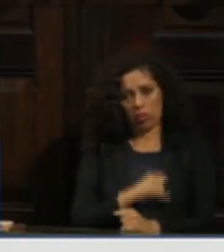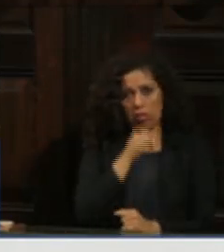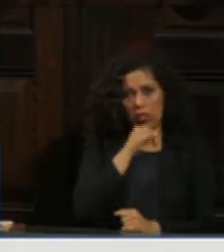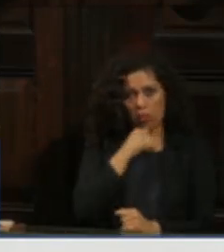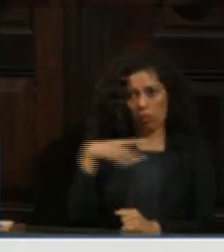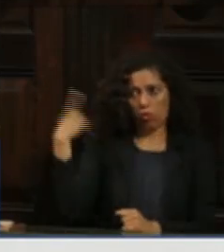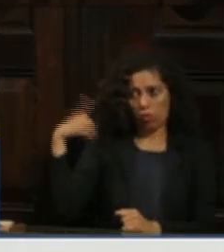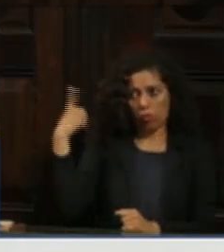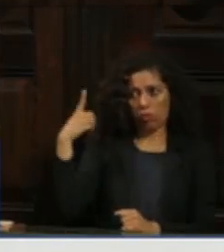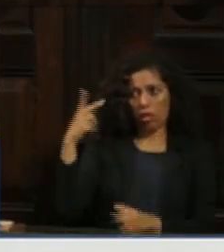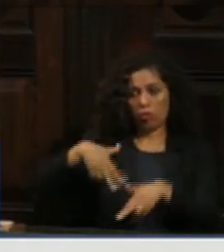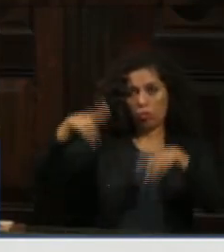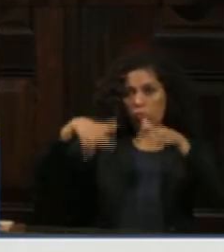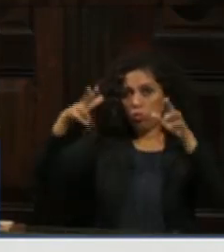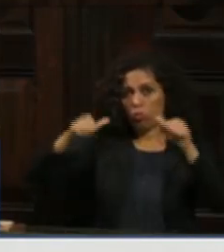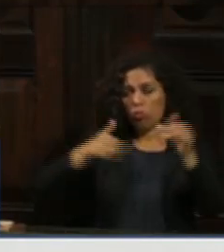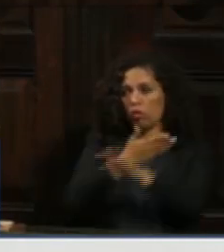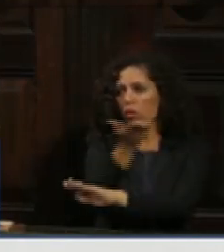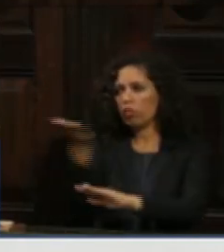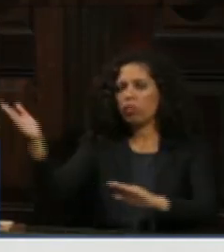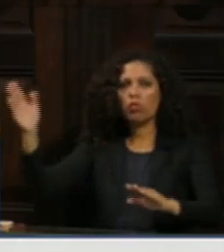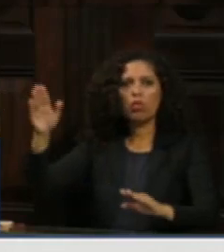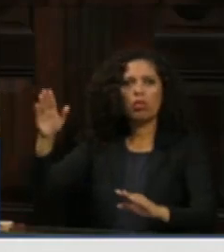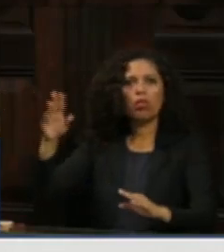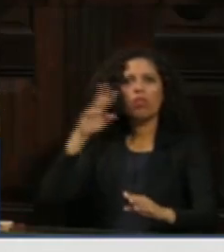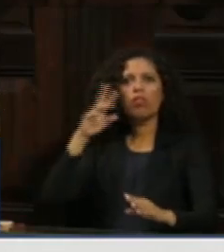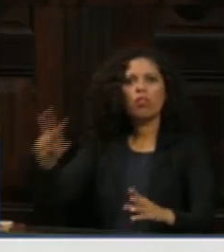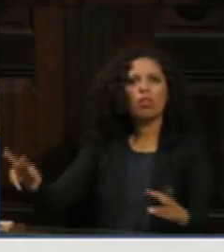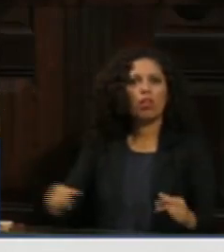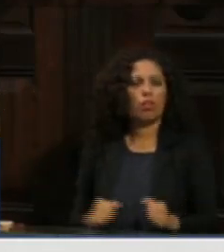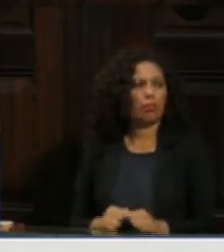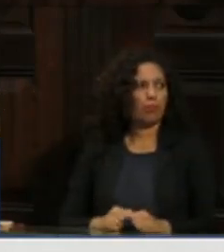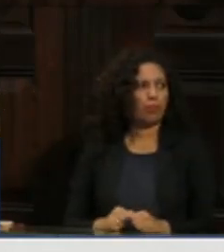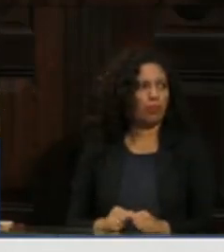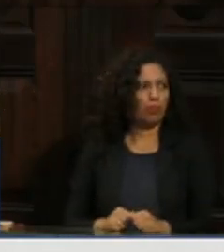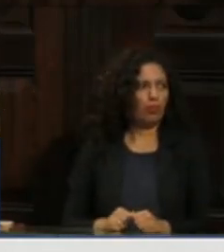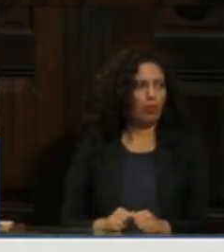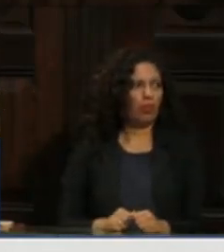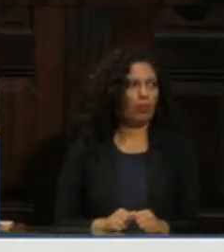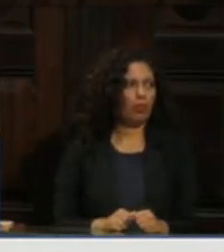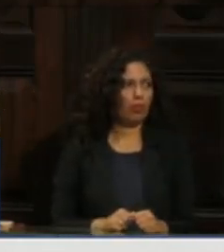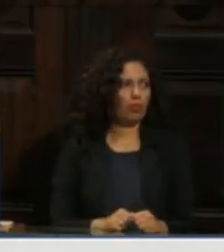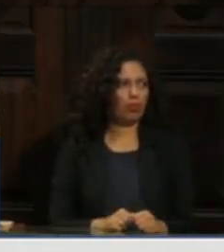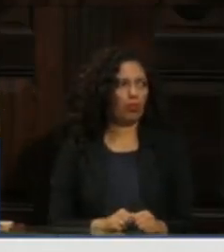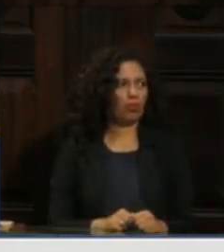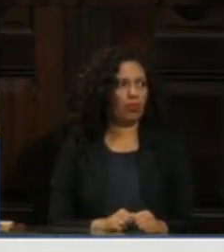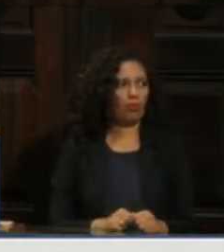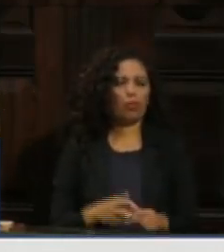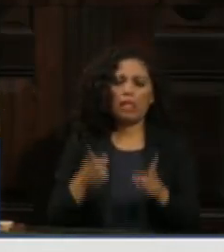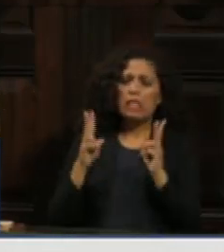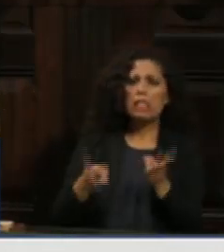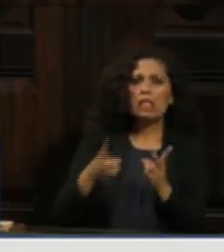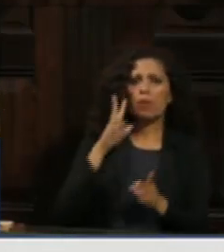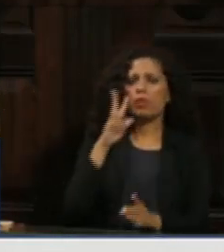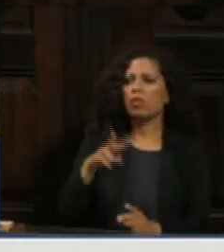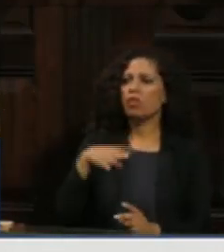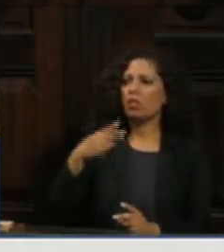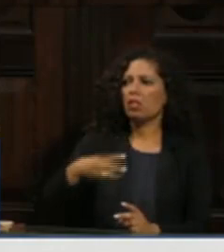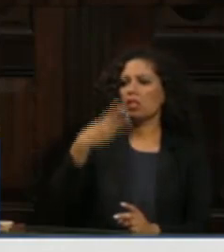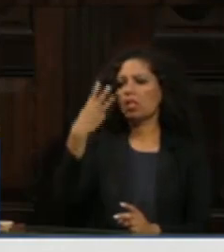anos. Confesso a Vossa Excelência que eu nunca vi naquela sala ali reunião de conjunto